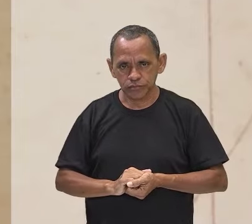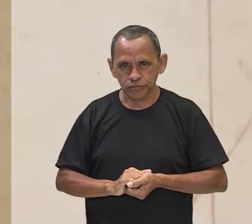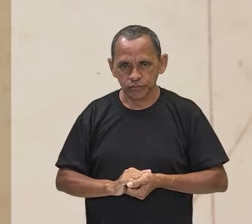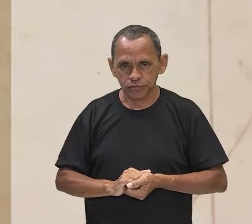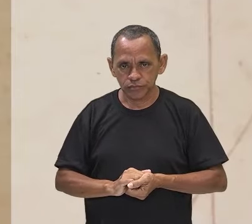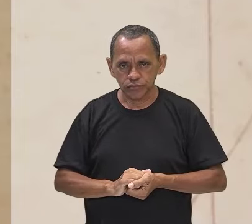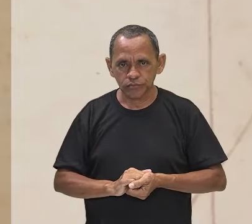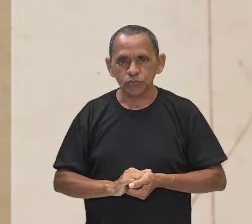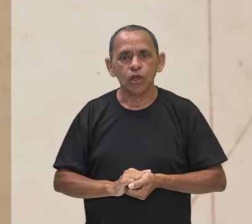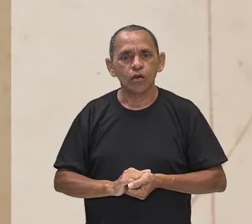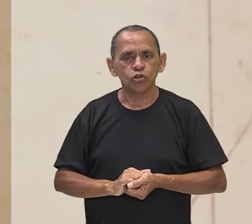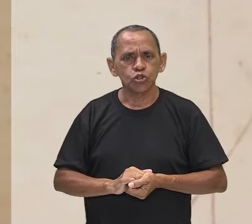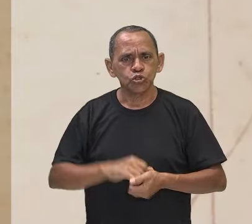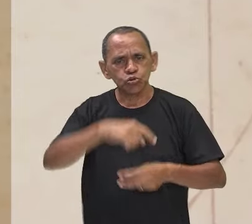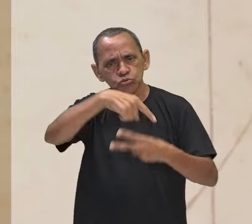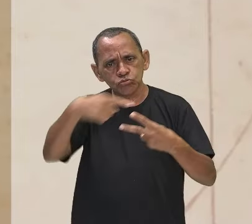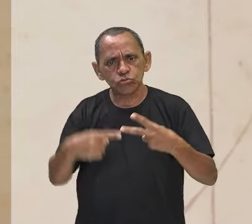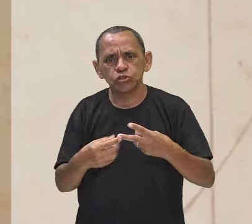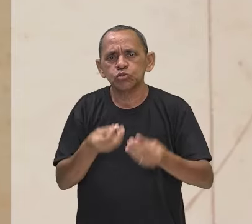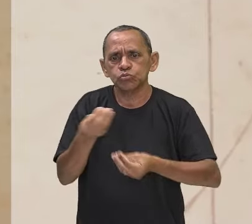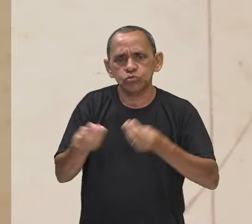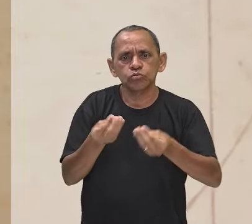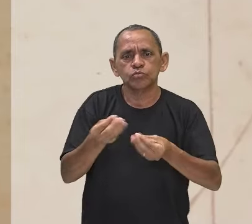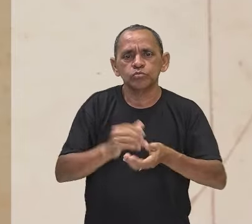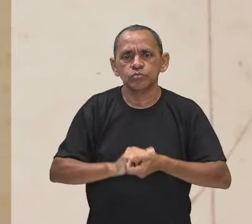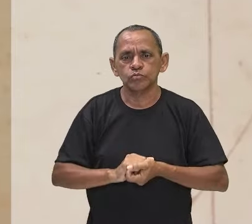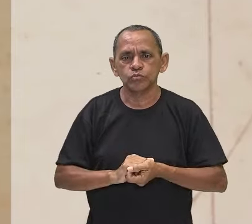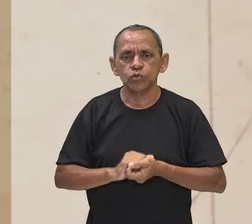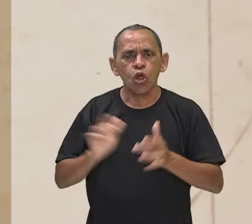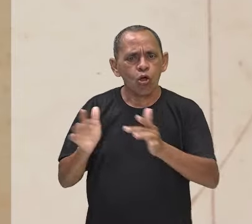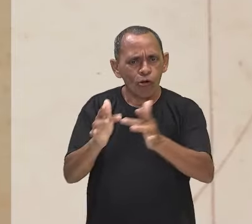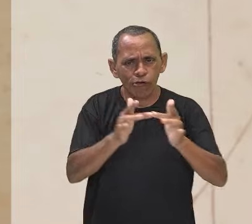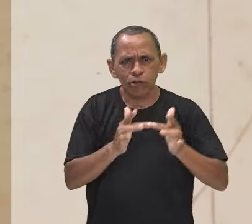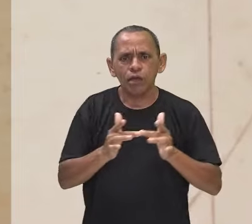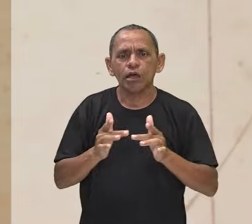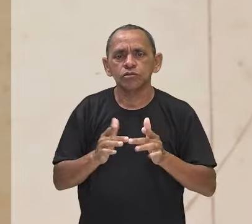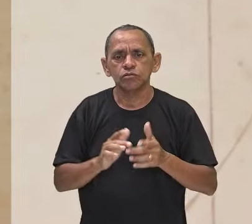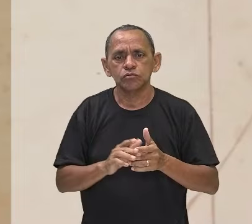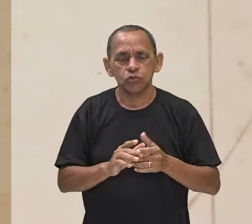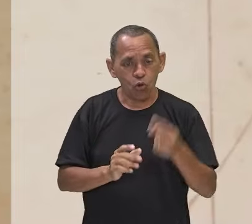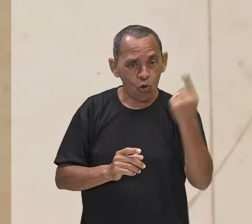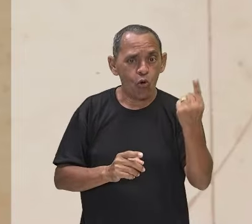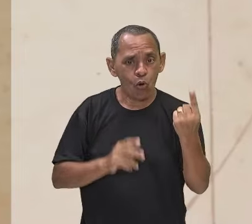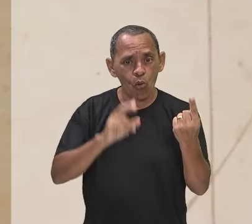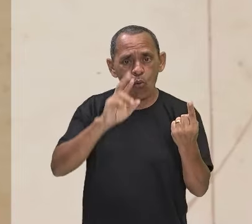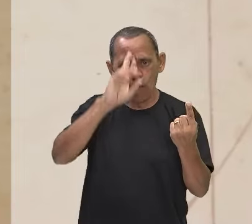conhecer a realidade, de entrar em contato com a realidade. Uma através da razão, o